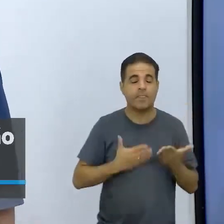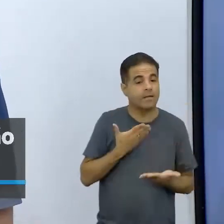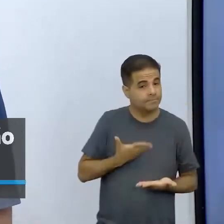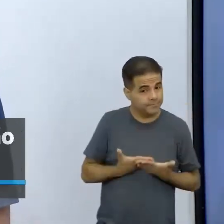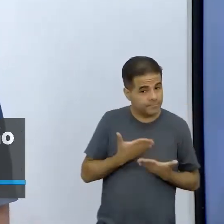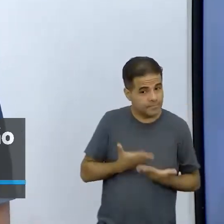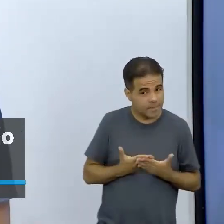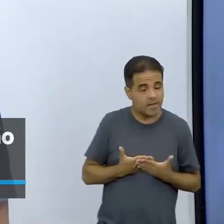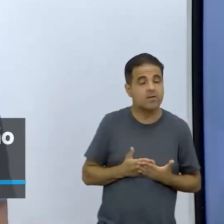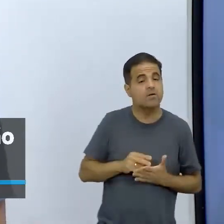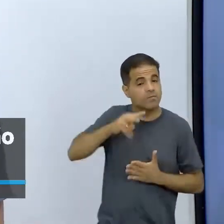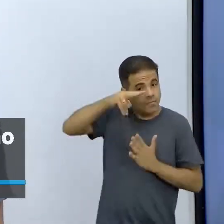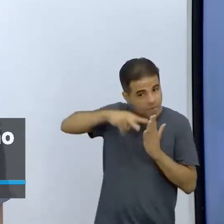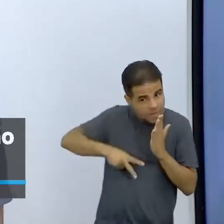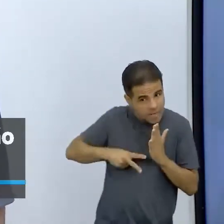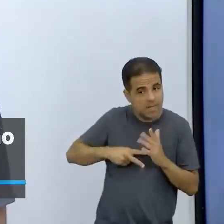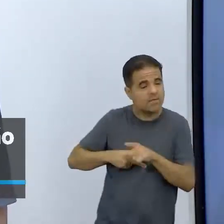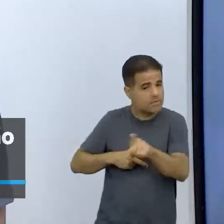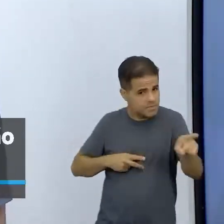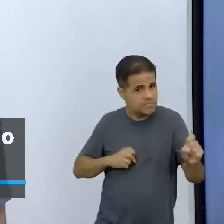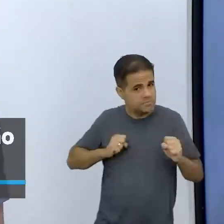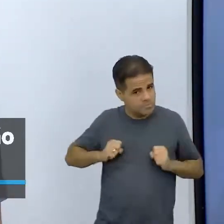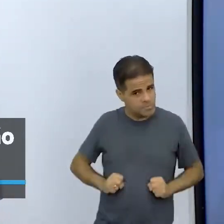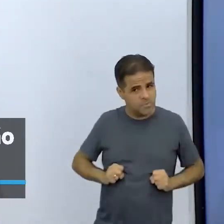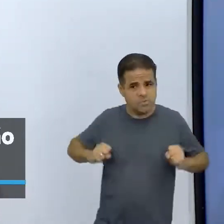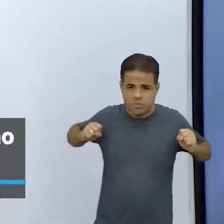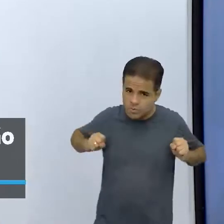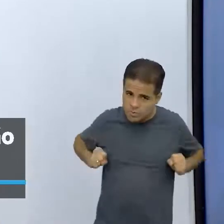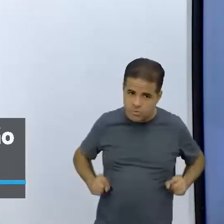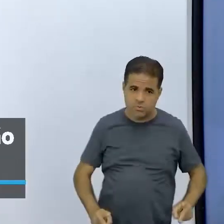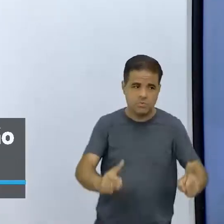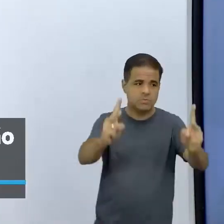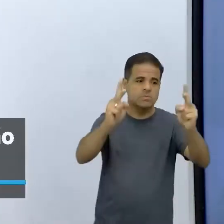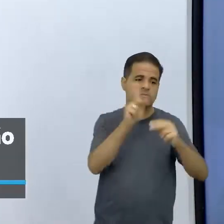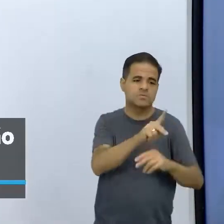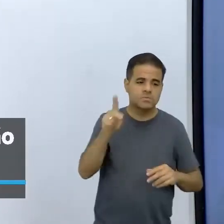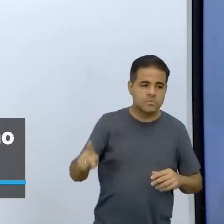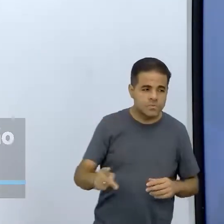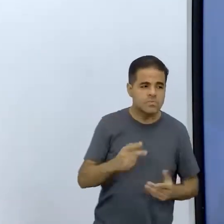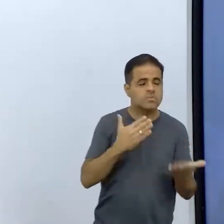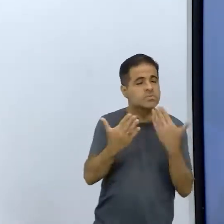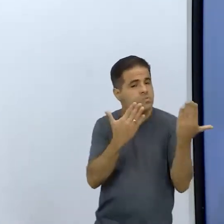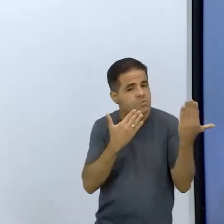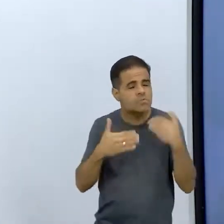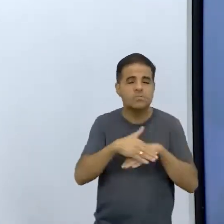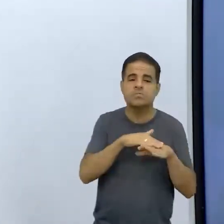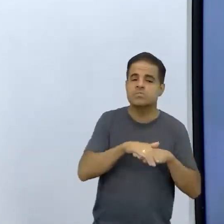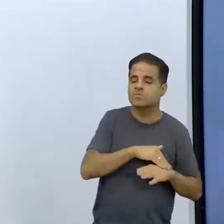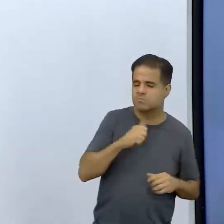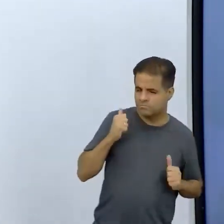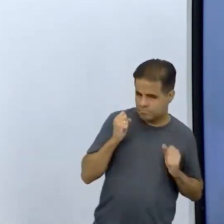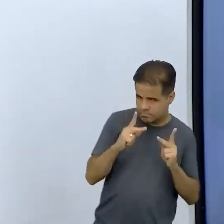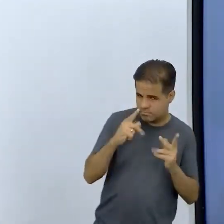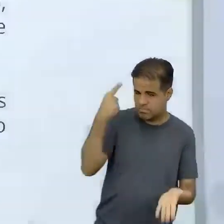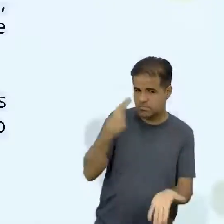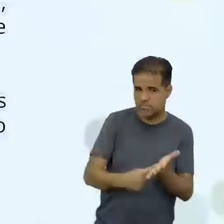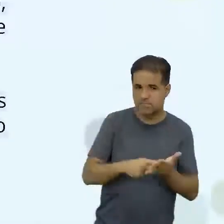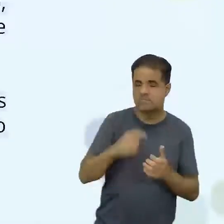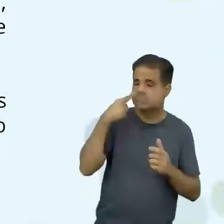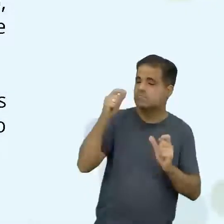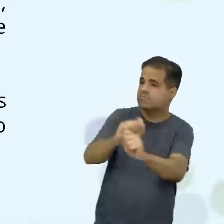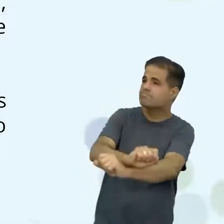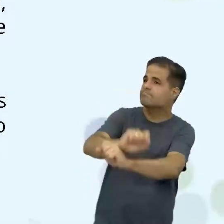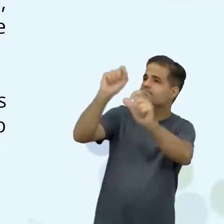farei a leitura e vocês podem continuar aí com o seu professor, colegas, da forma que vocês acharem melhor, ok? Então, na tela